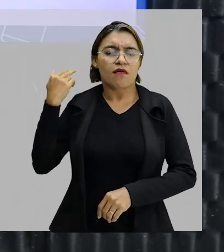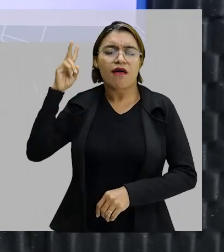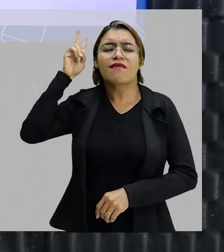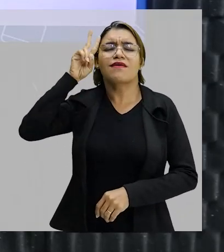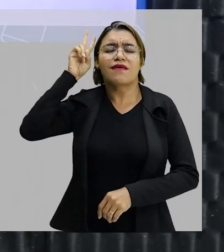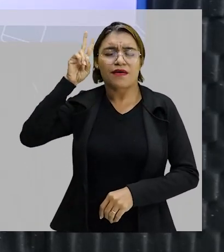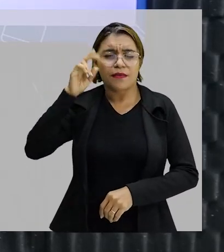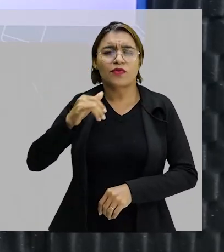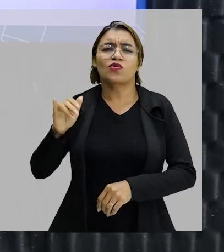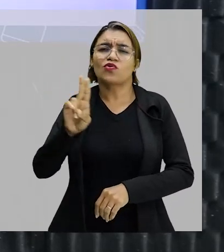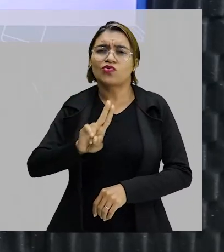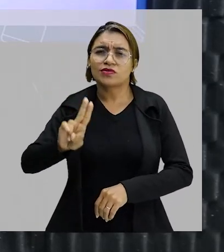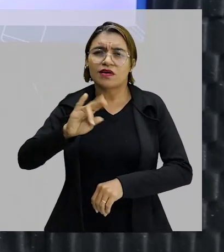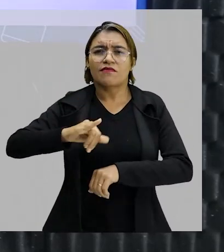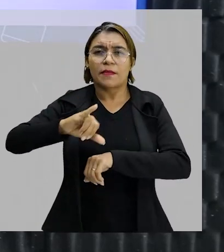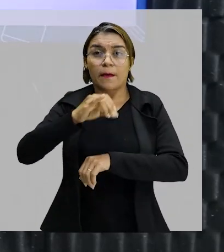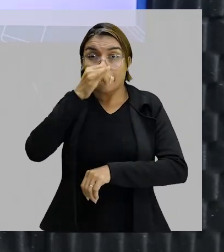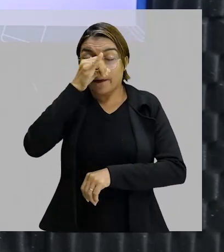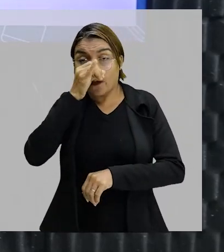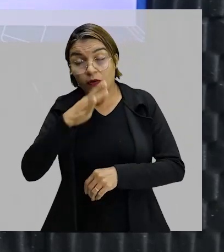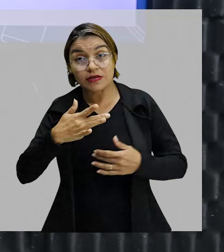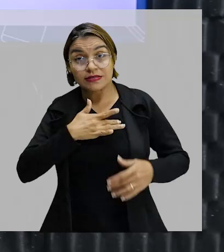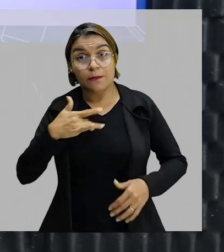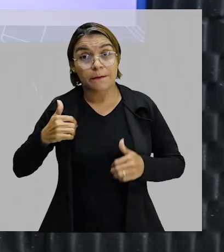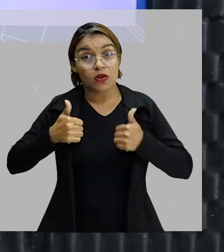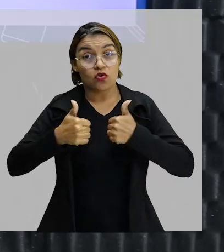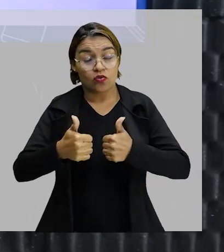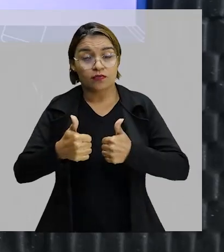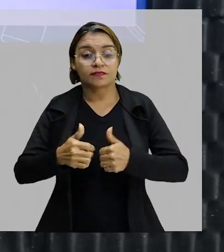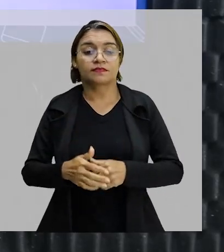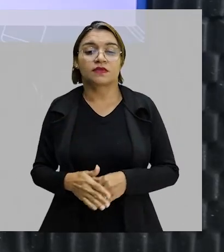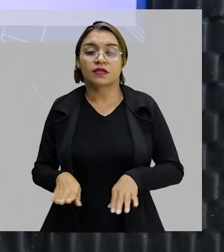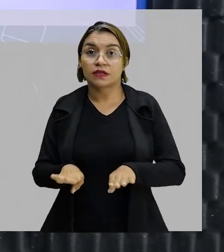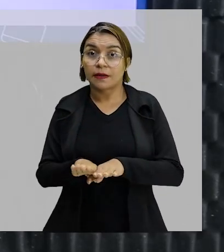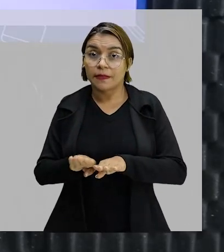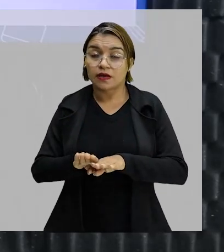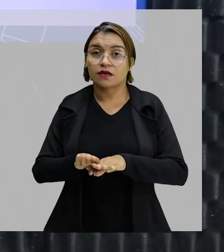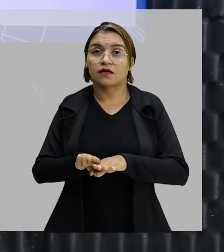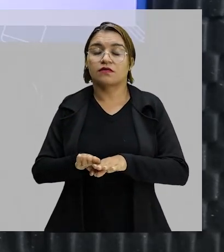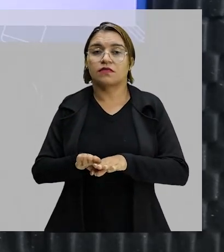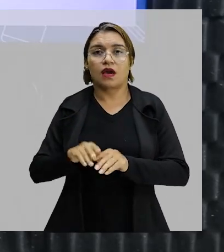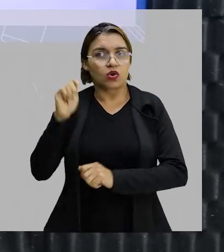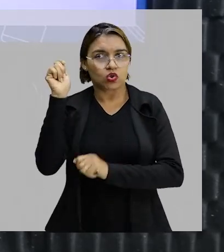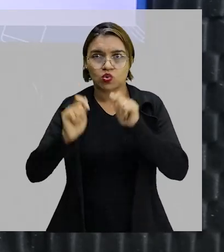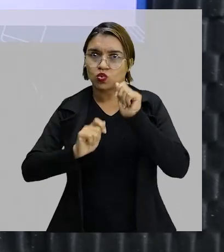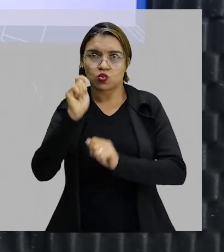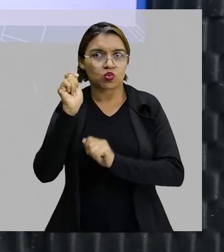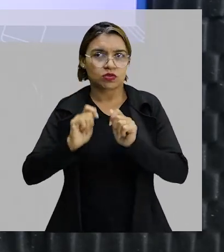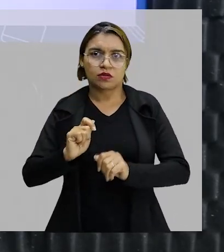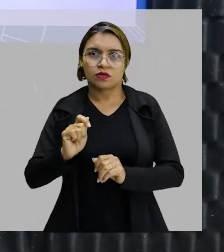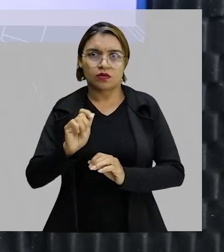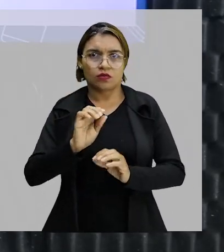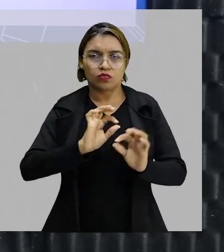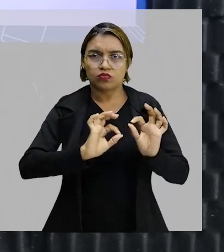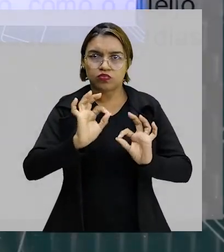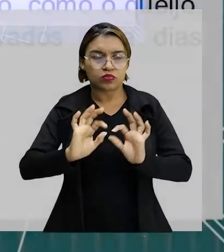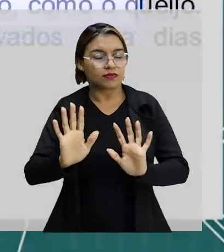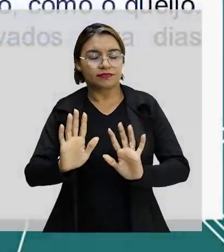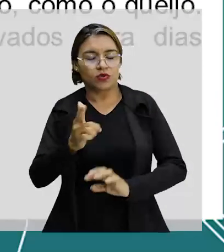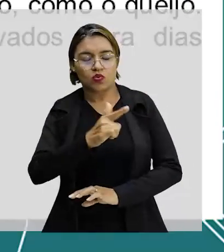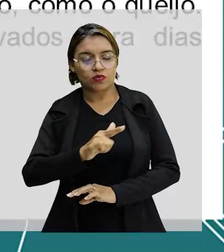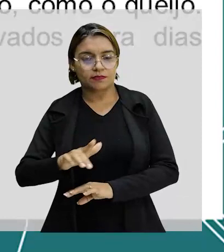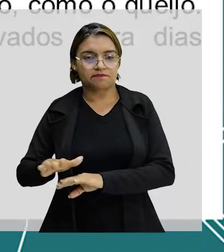de porco porque era mais saudável e era menos, não era industrializada, tá? Era natural.